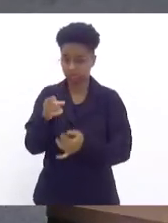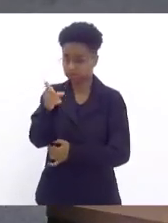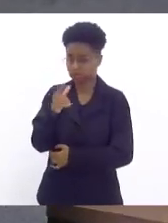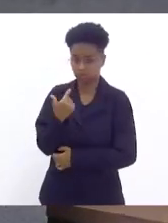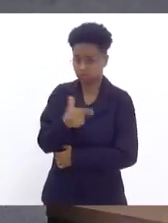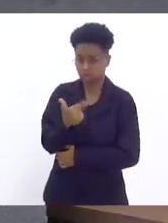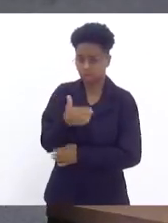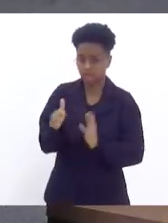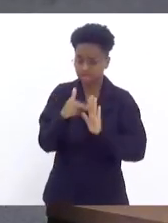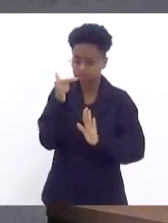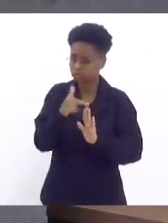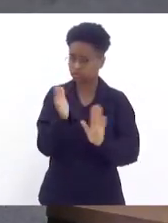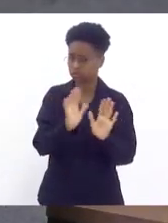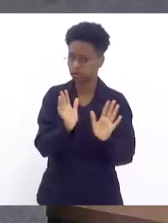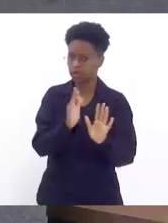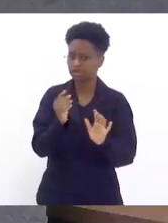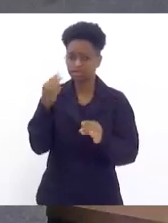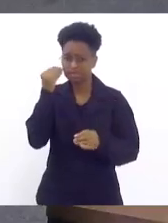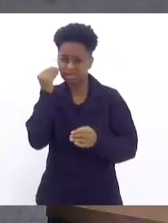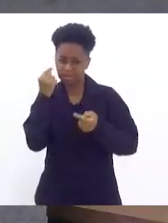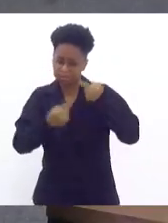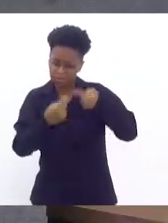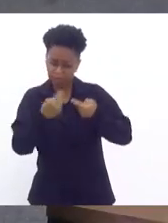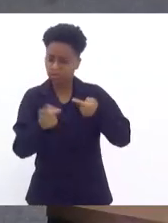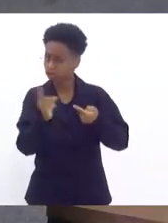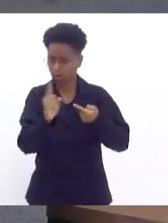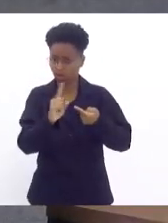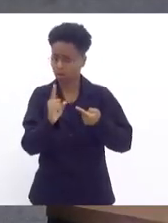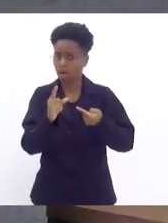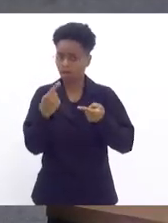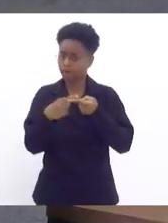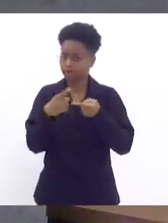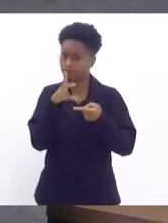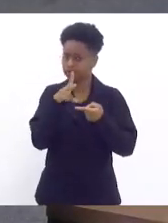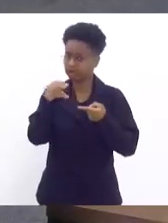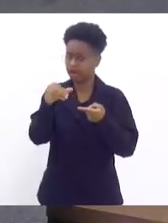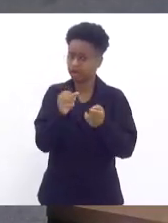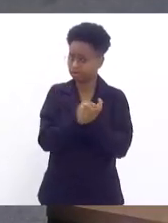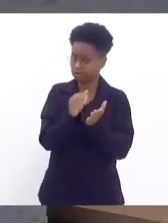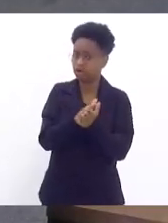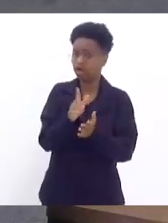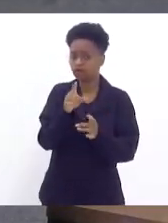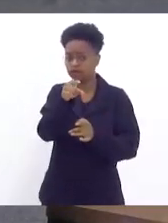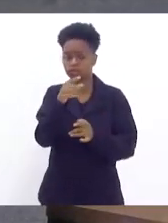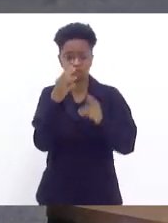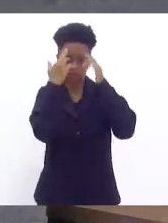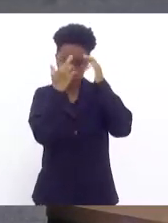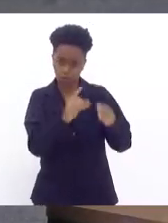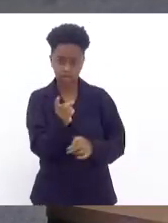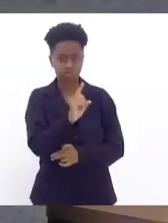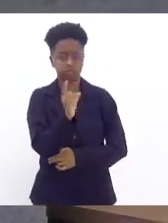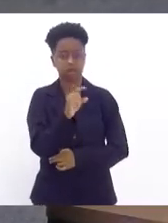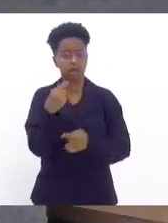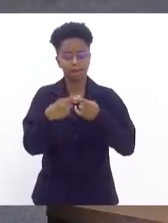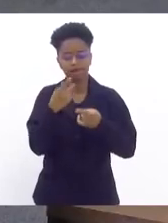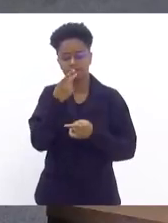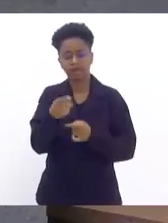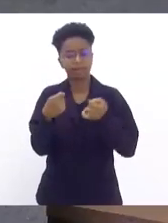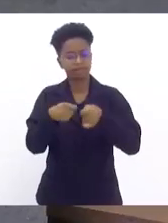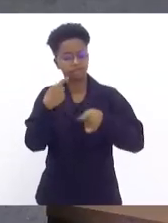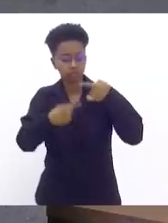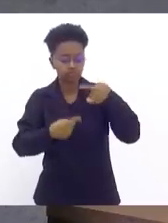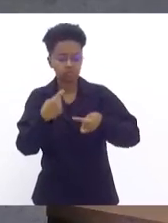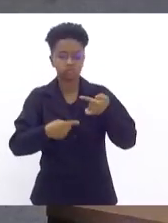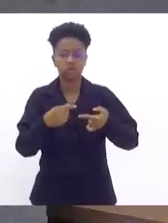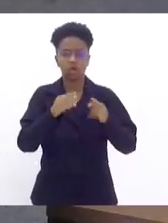resolução que vai se dar mal não tem nem comigo o Regimento que vai se dar mal vossa excelência tá desrespeitando quando fala que tem que discutir